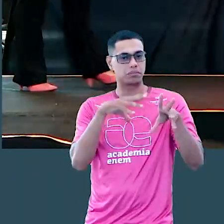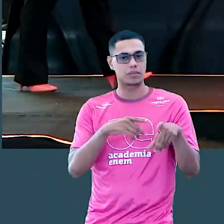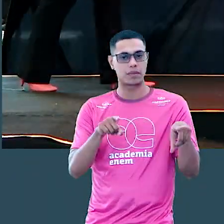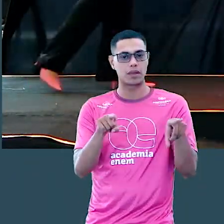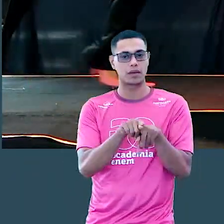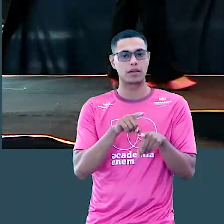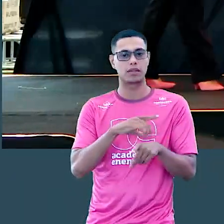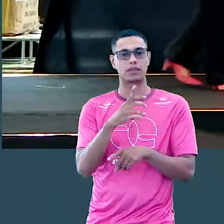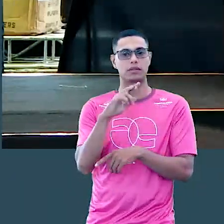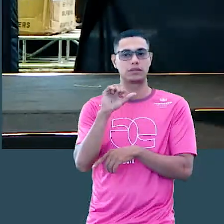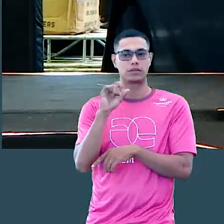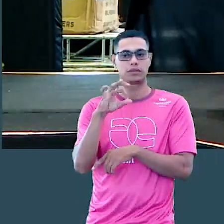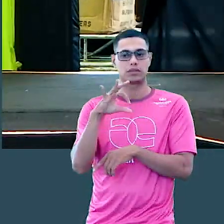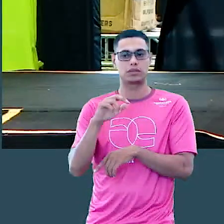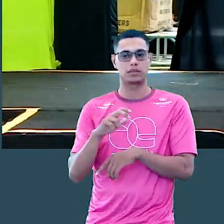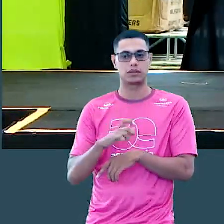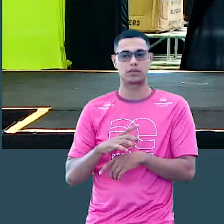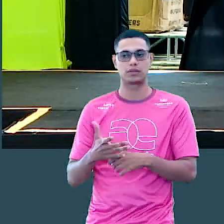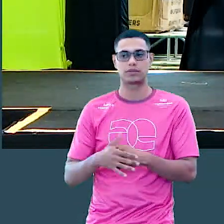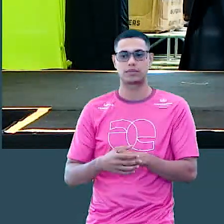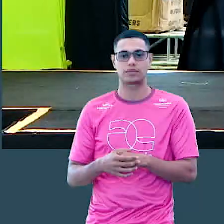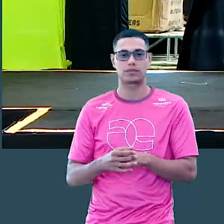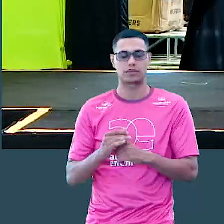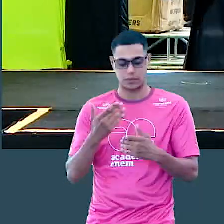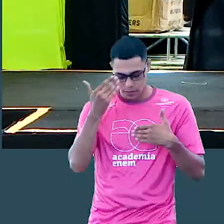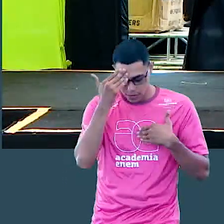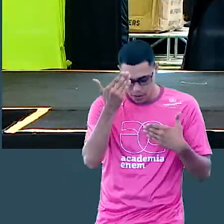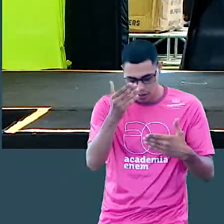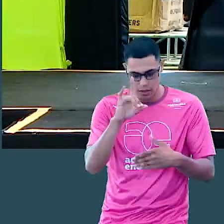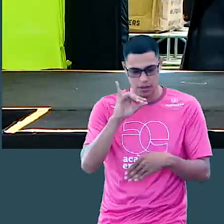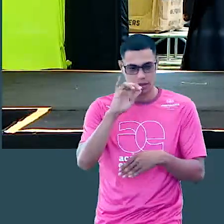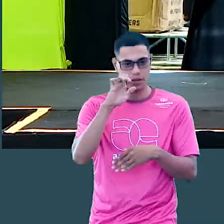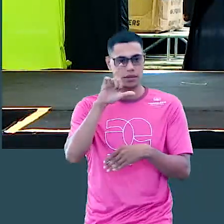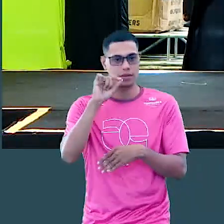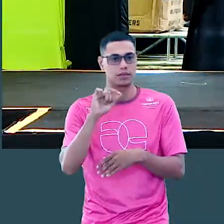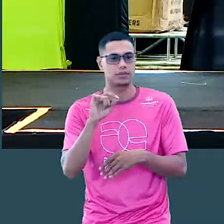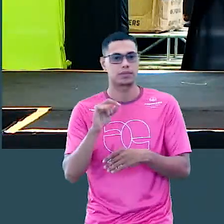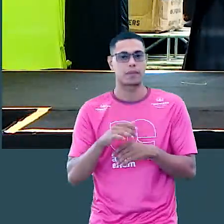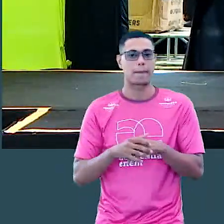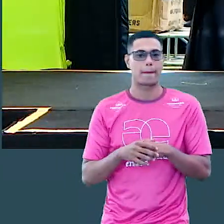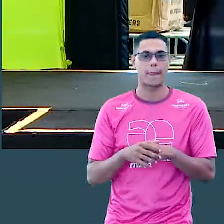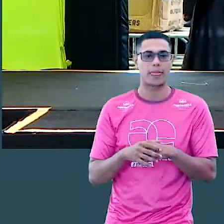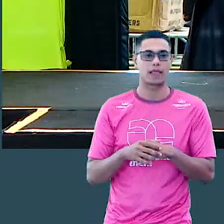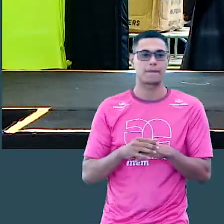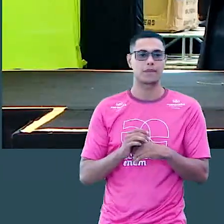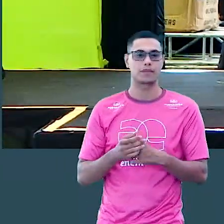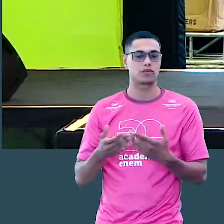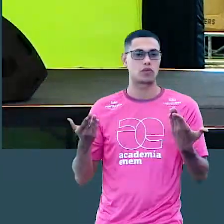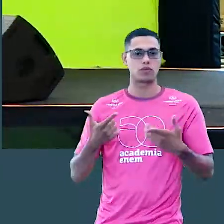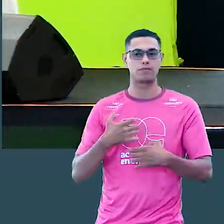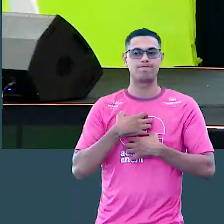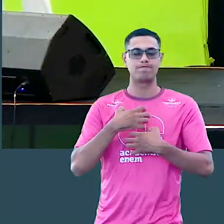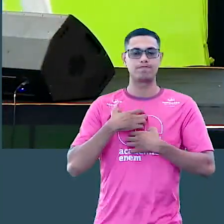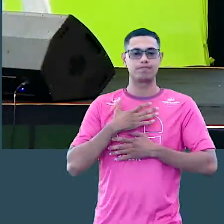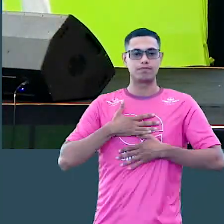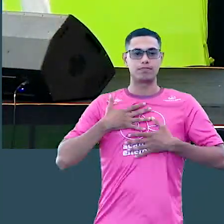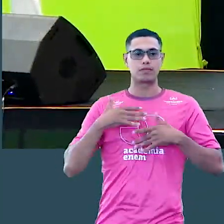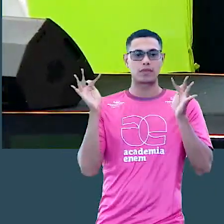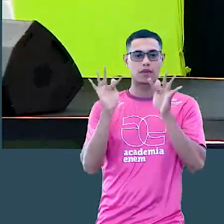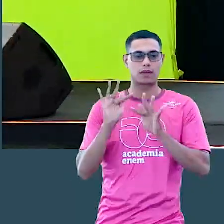Cristina Alencar. Muito obrigado, o palco é seu. Muito obrigada, Diego. Muito obrigado. Vamos lá. É uma honra estar aqui